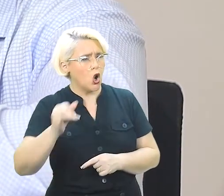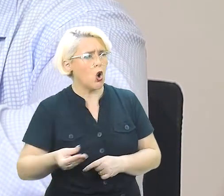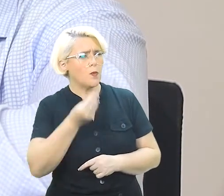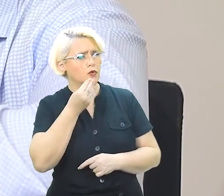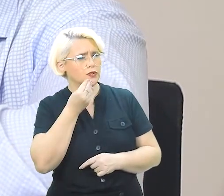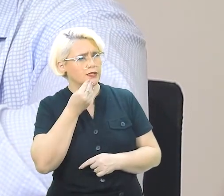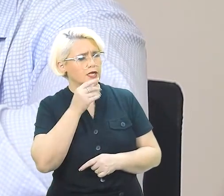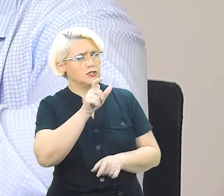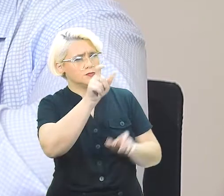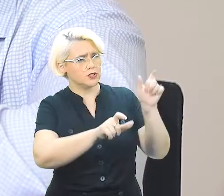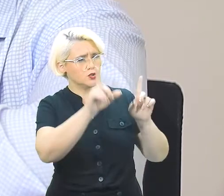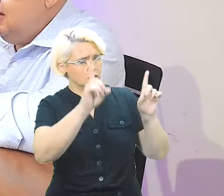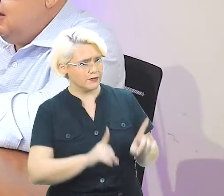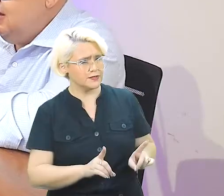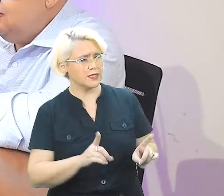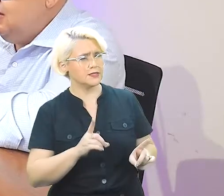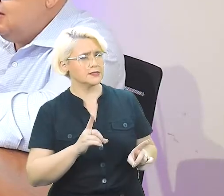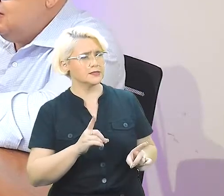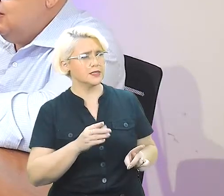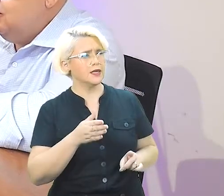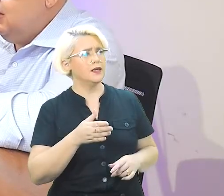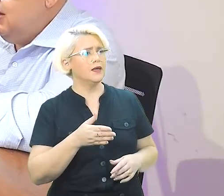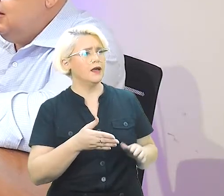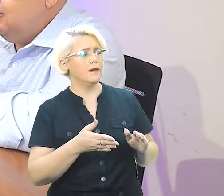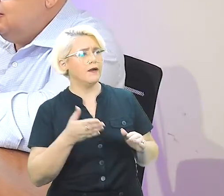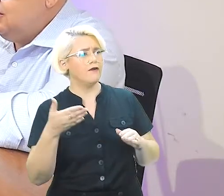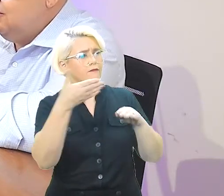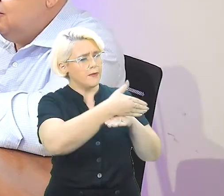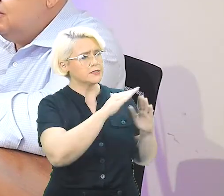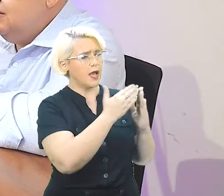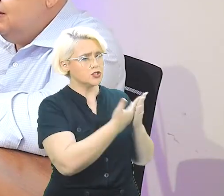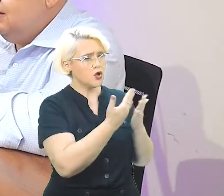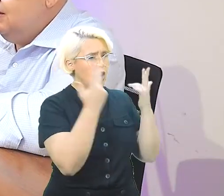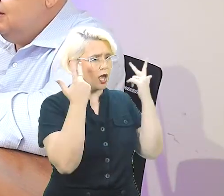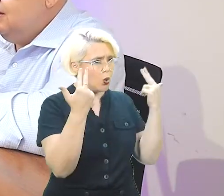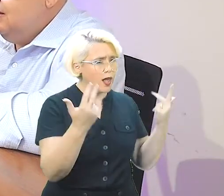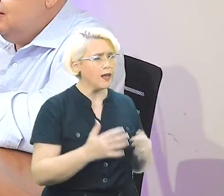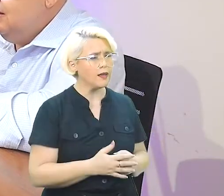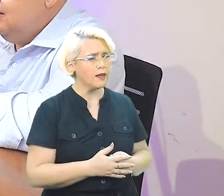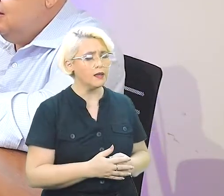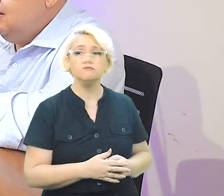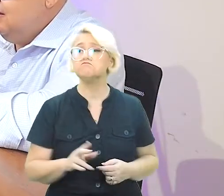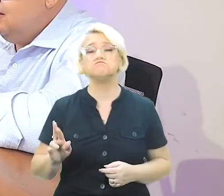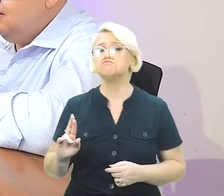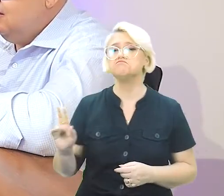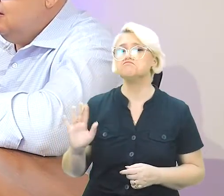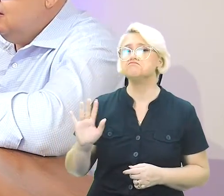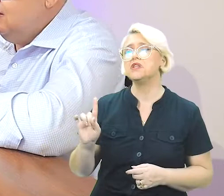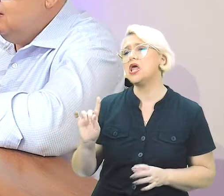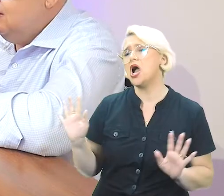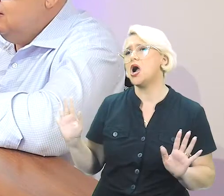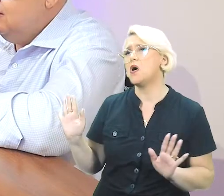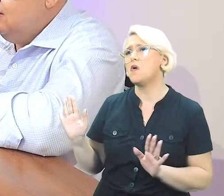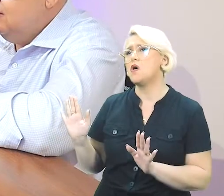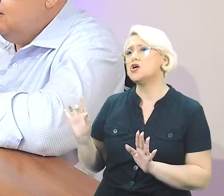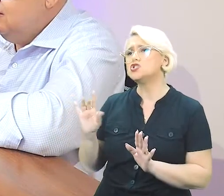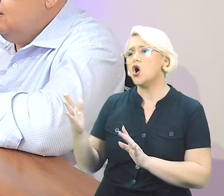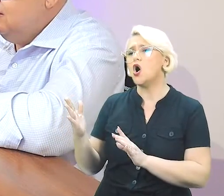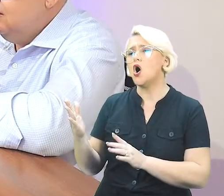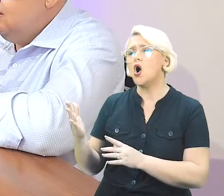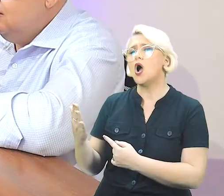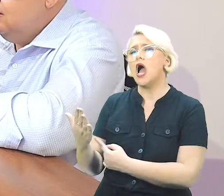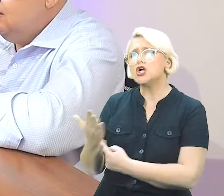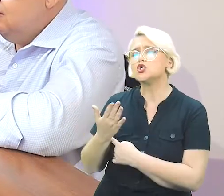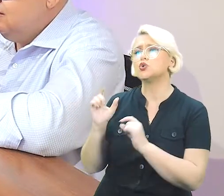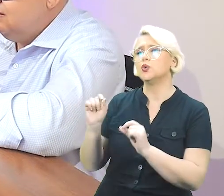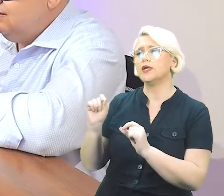das pessoas com deficiência irem à educação regular, à educação inclusiva? Não, elas nos ajudam a